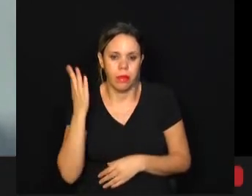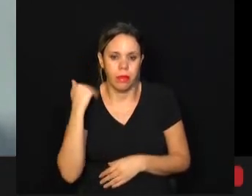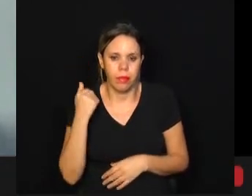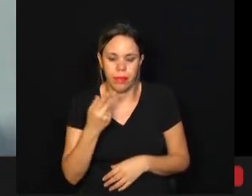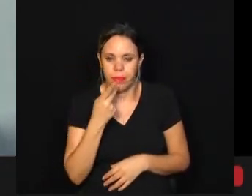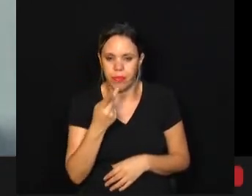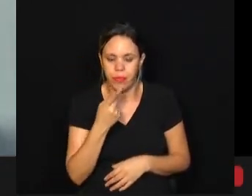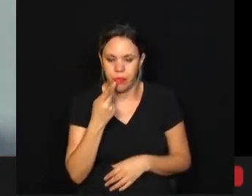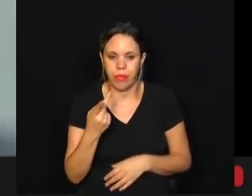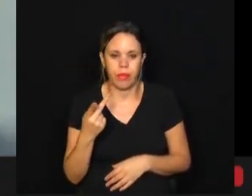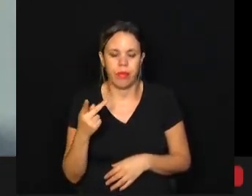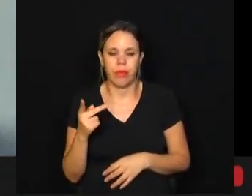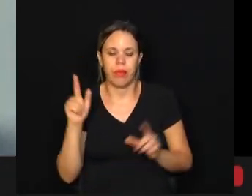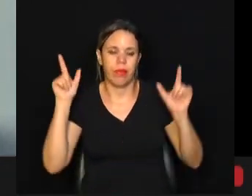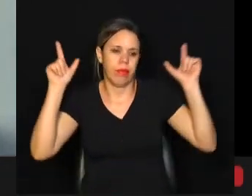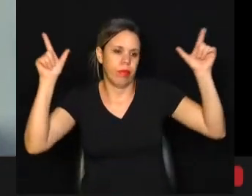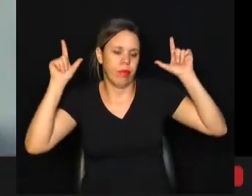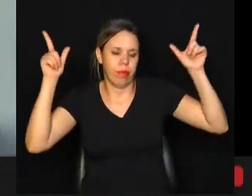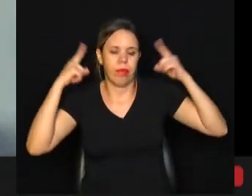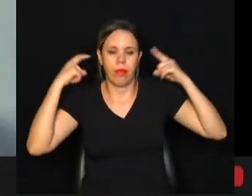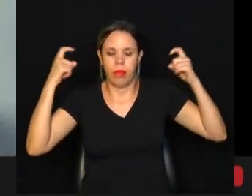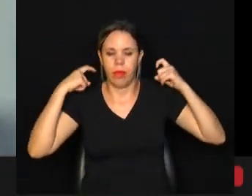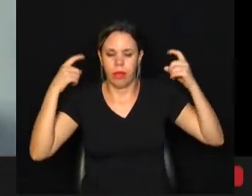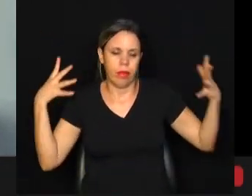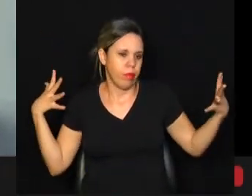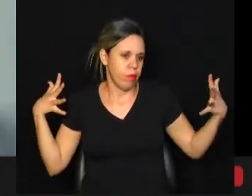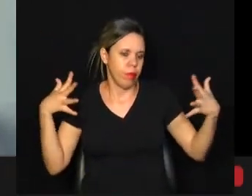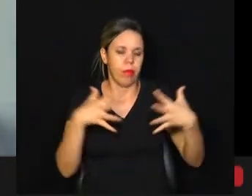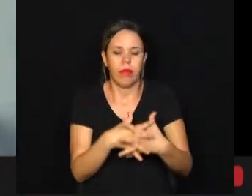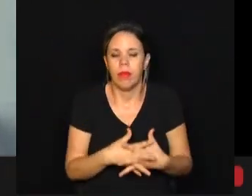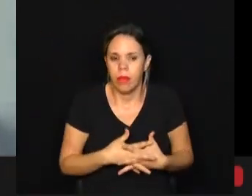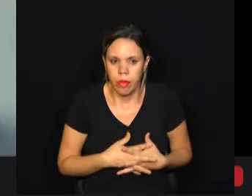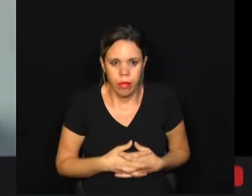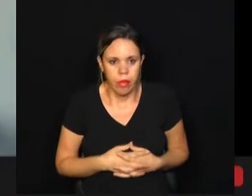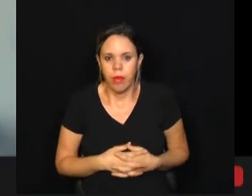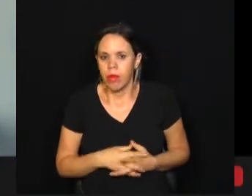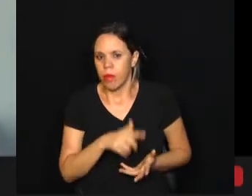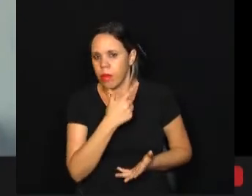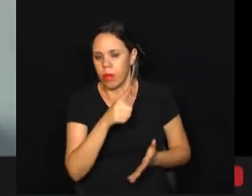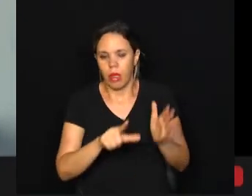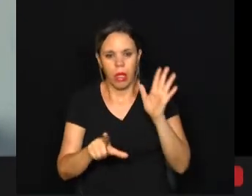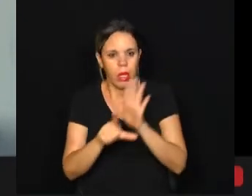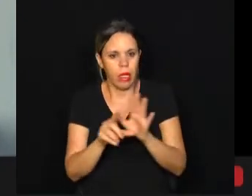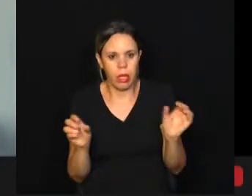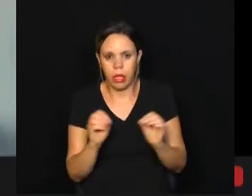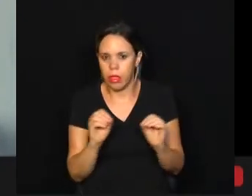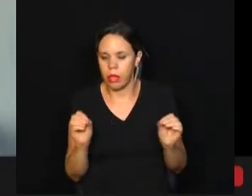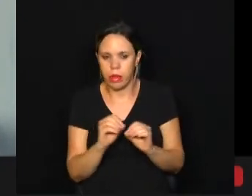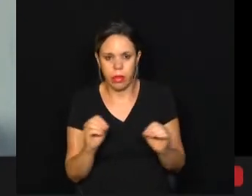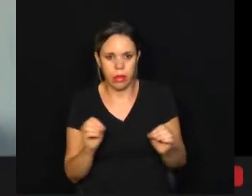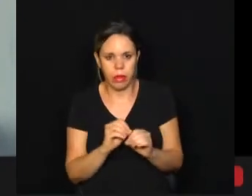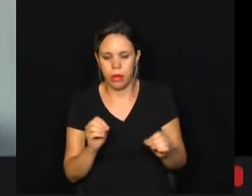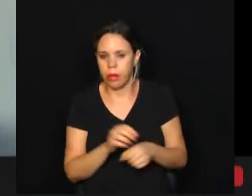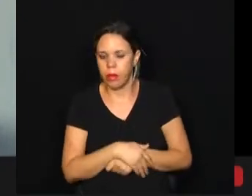do pancadão, gera uma certa confusão, mas assim, não há na lei nada que